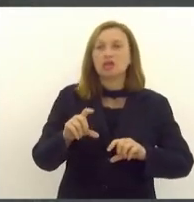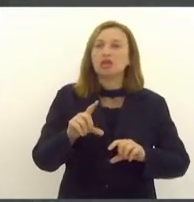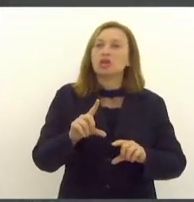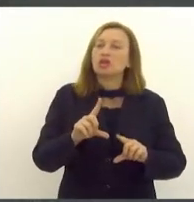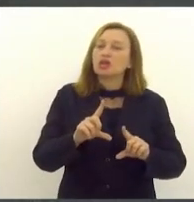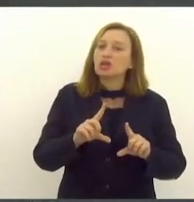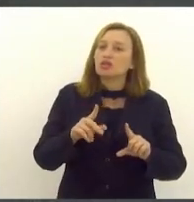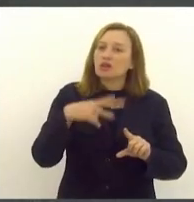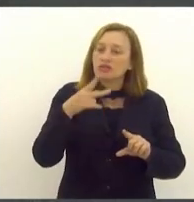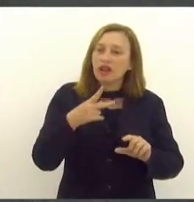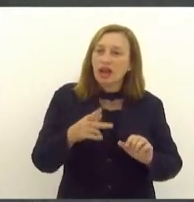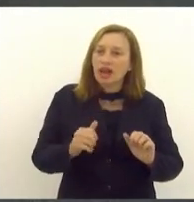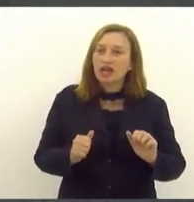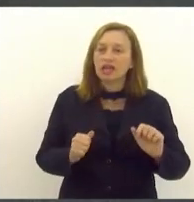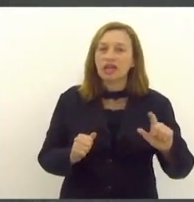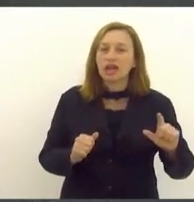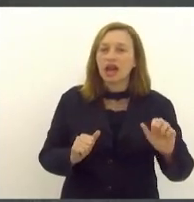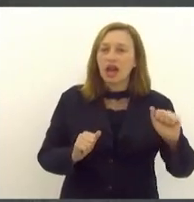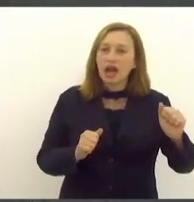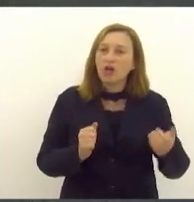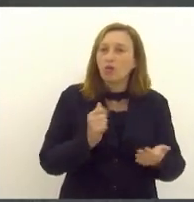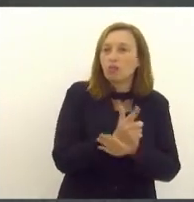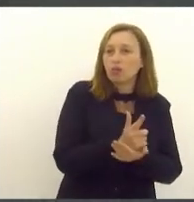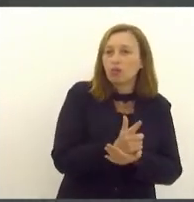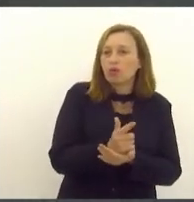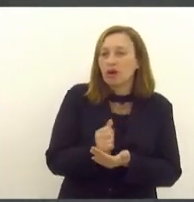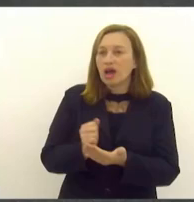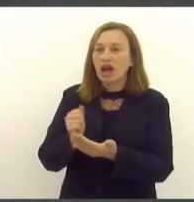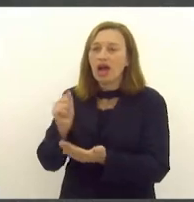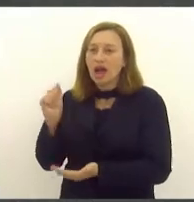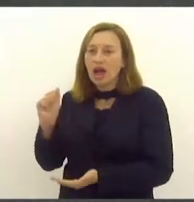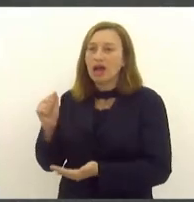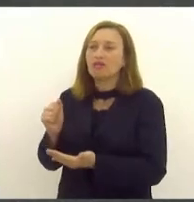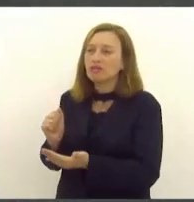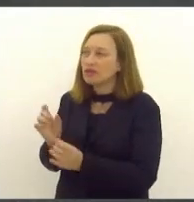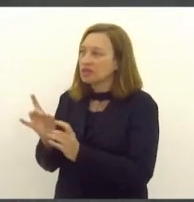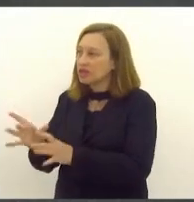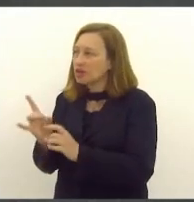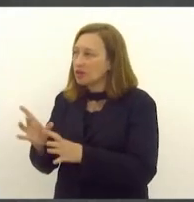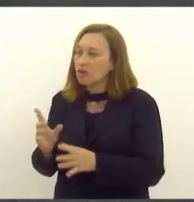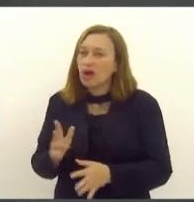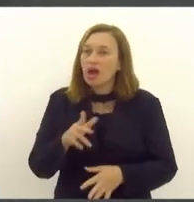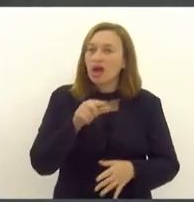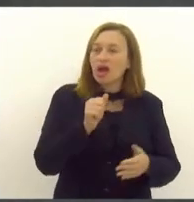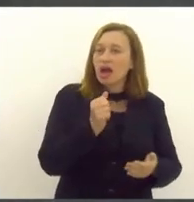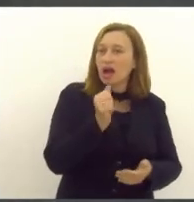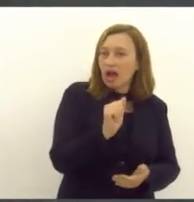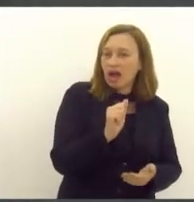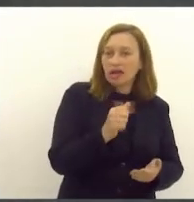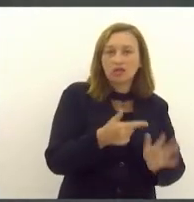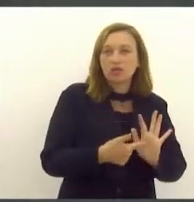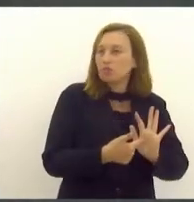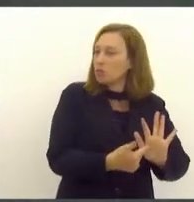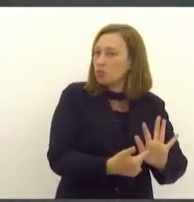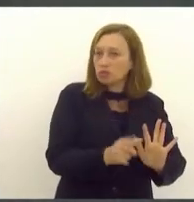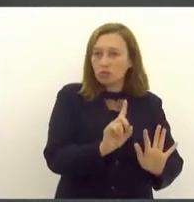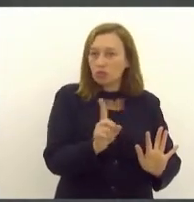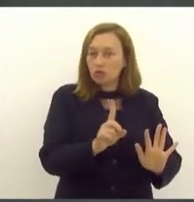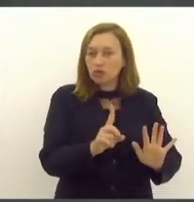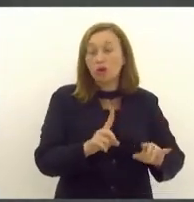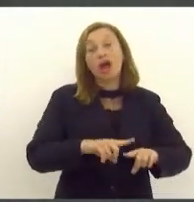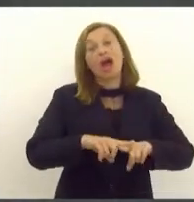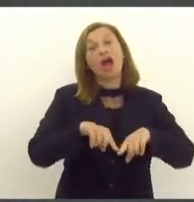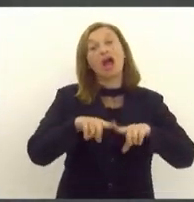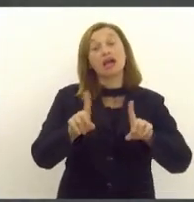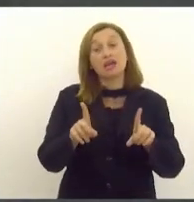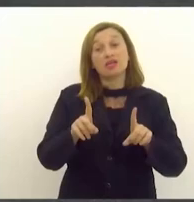pontas disso que Fulano comprou aquilo que não sei o que que vendeu que não sei o que que não pode demonstrar que a receita que aí isso